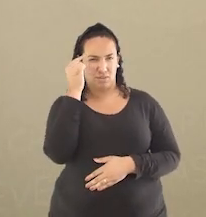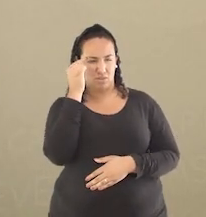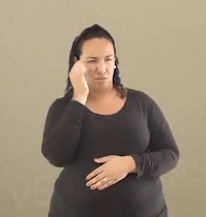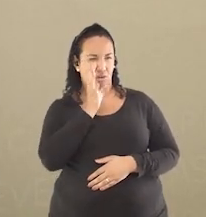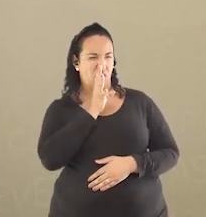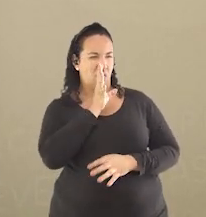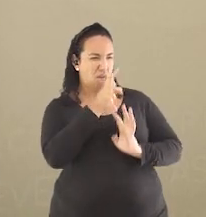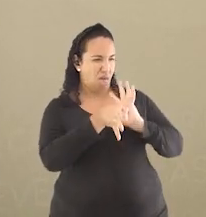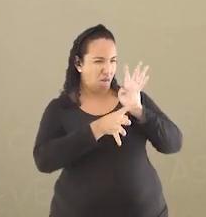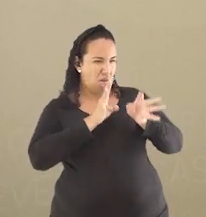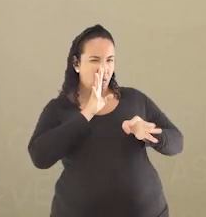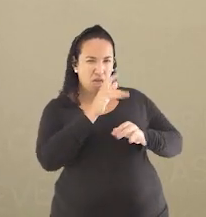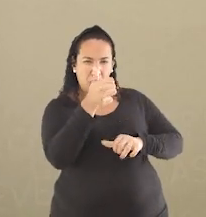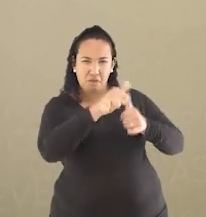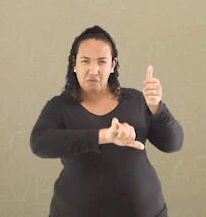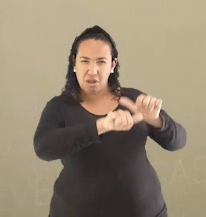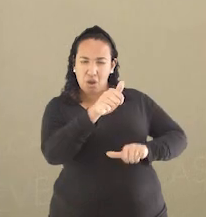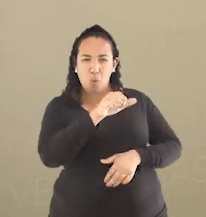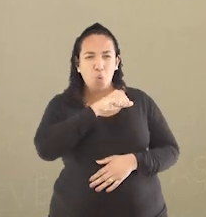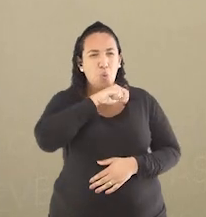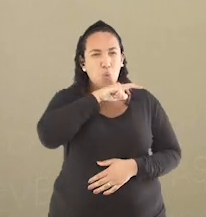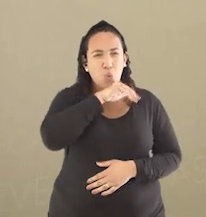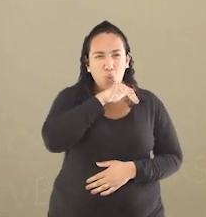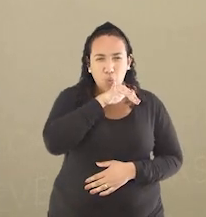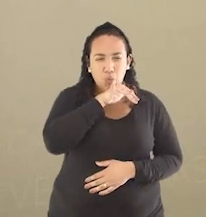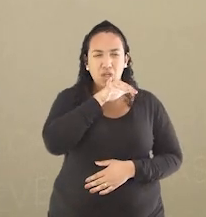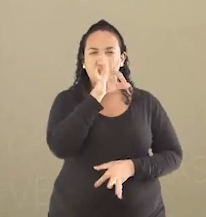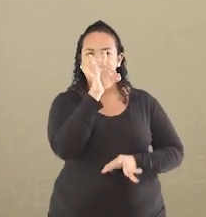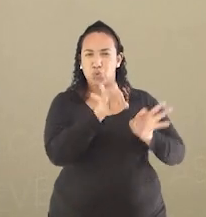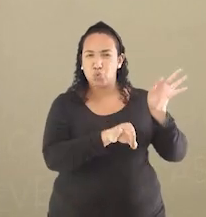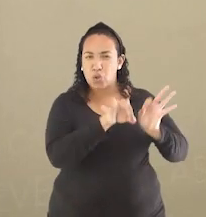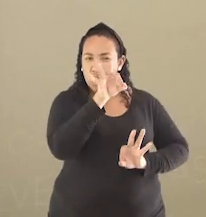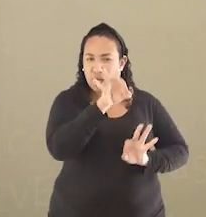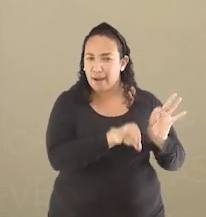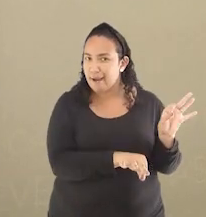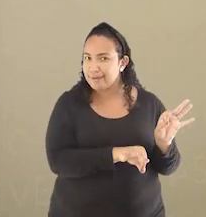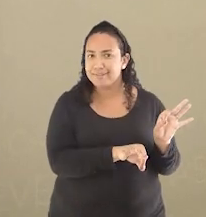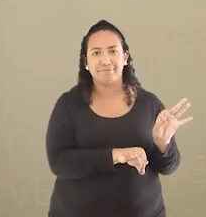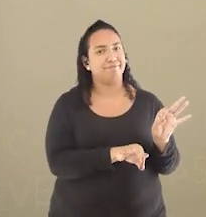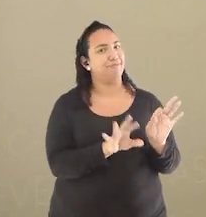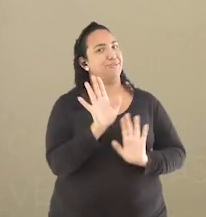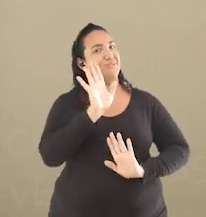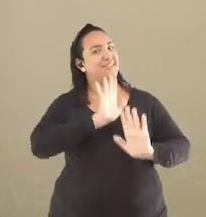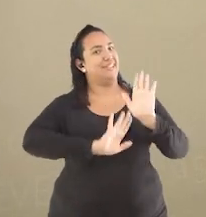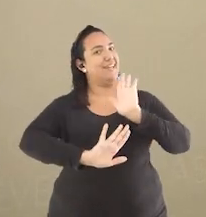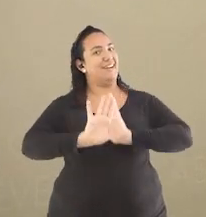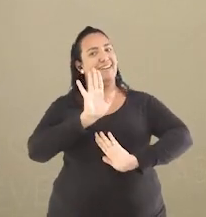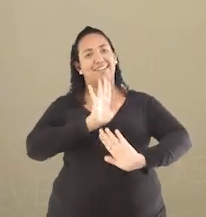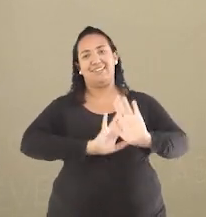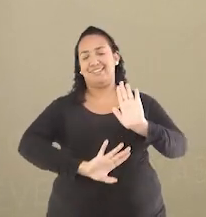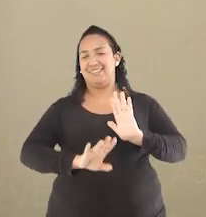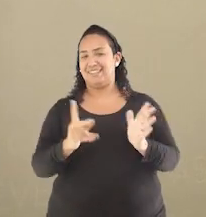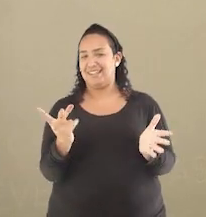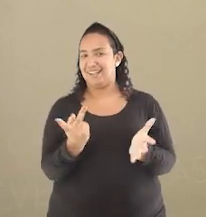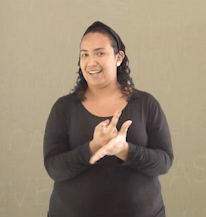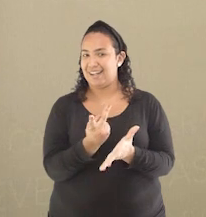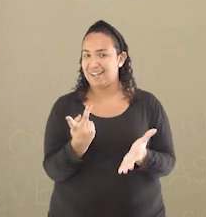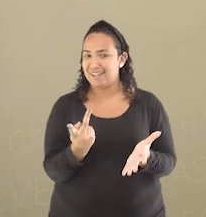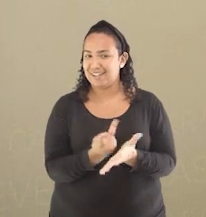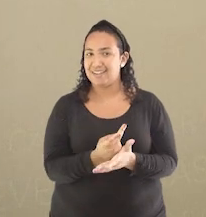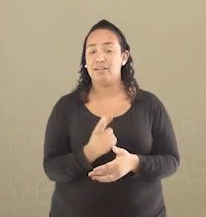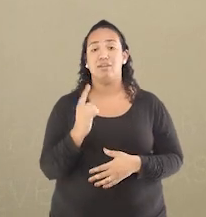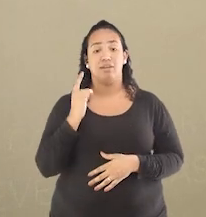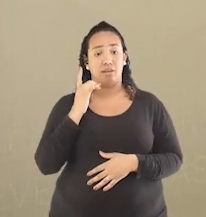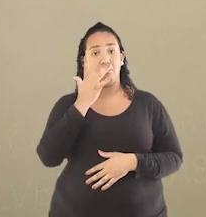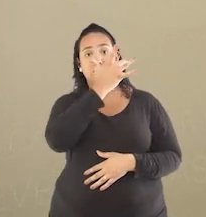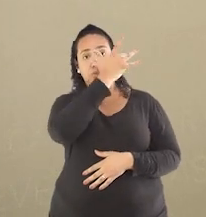de fazer uma avaliação negativa ou de julgamento, cuidado! Há pessoas que